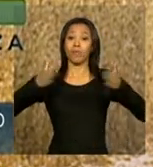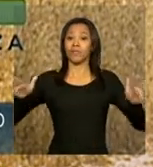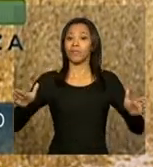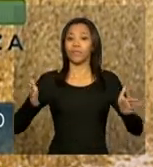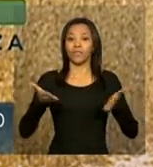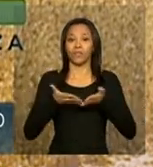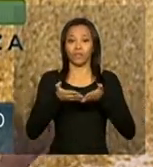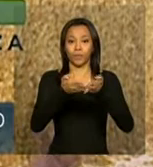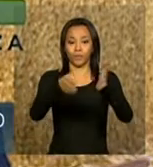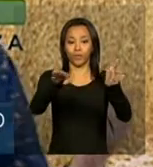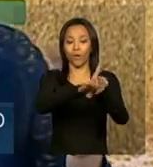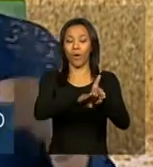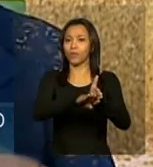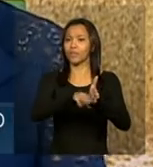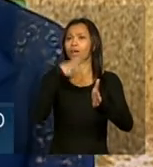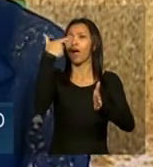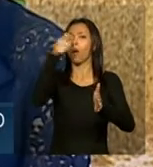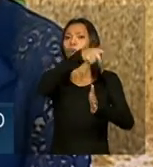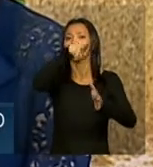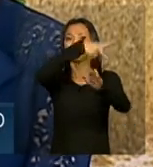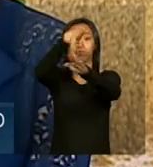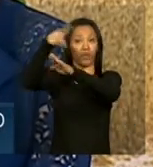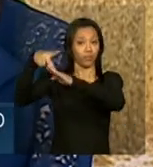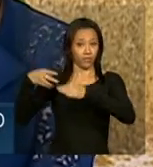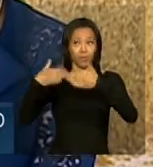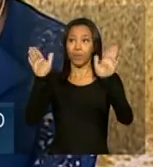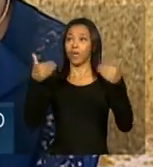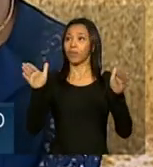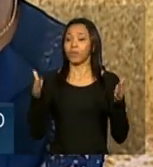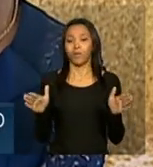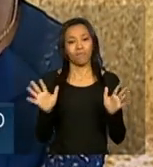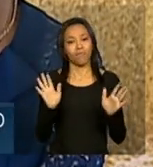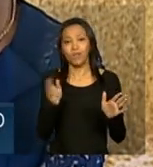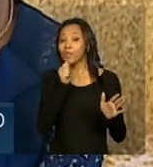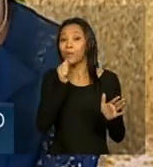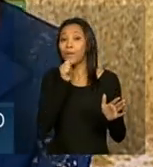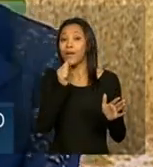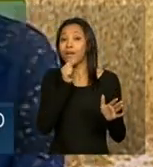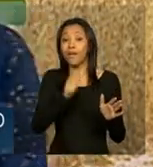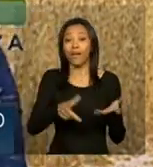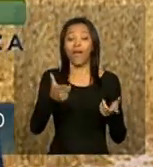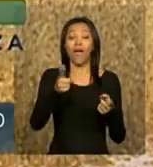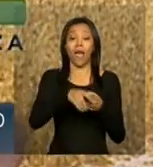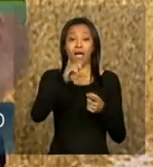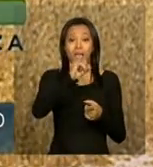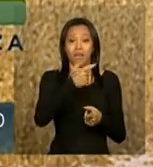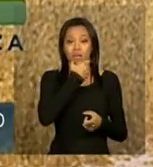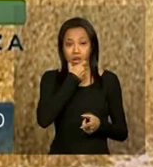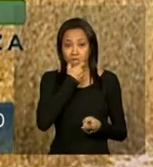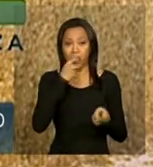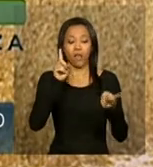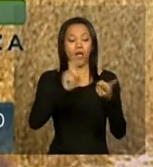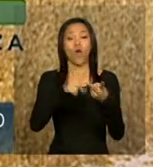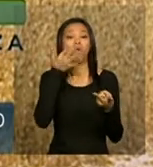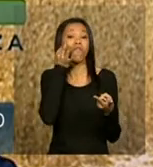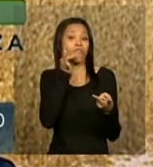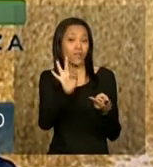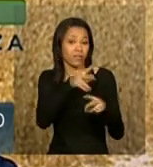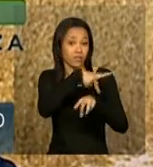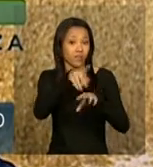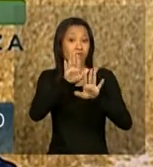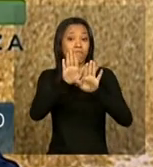nações amigas. Só que, no caso, as nações amigas não eram a Inglaterra nem a França, mas eram os